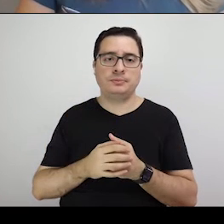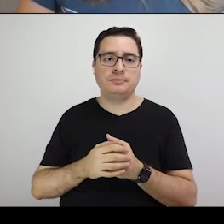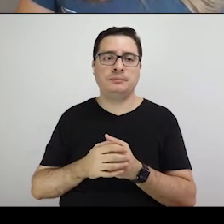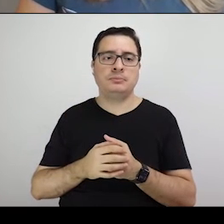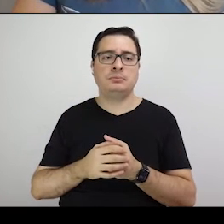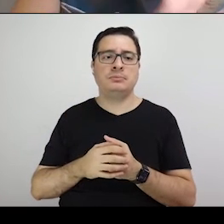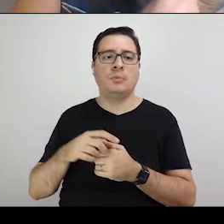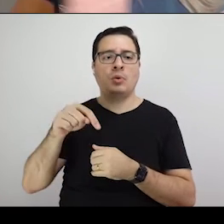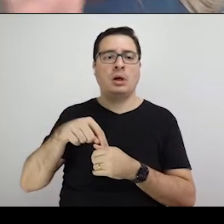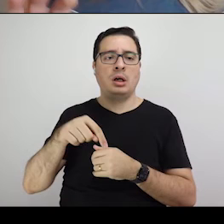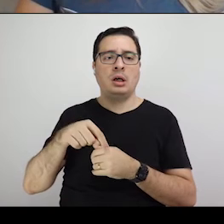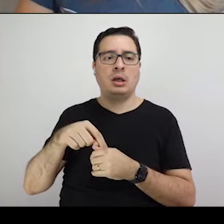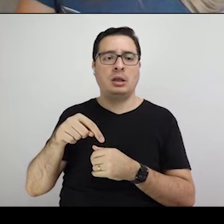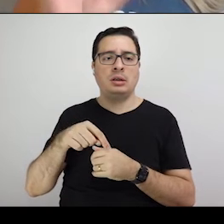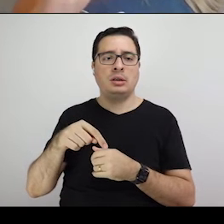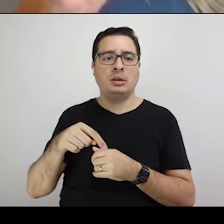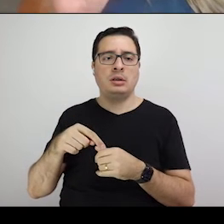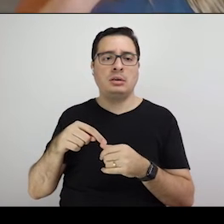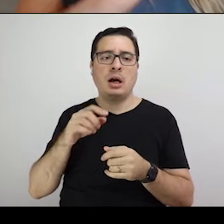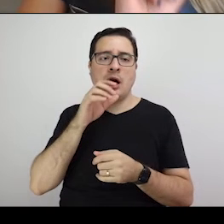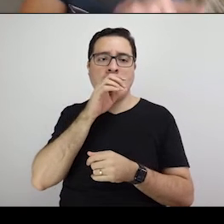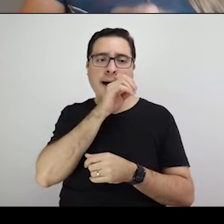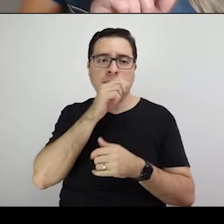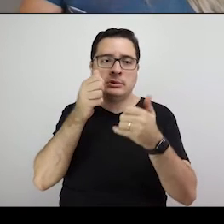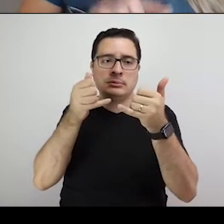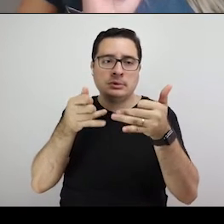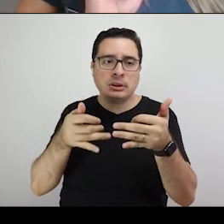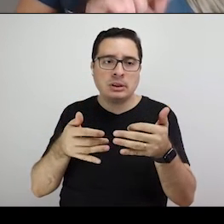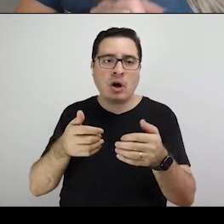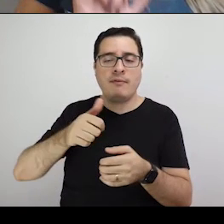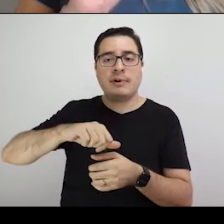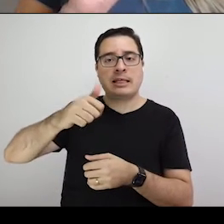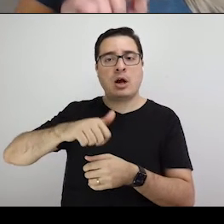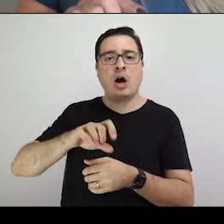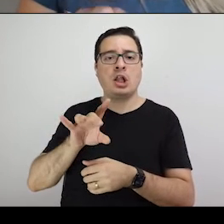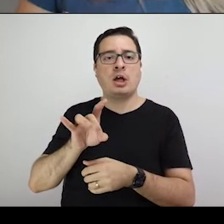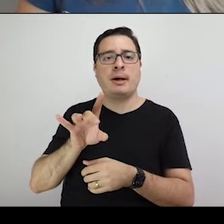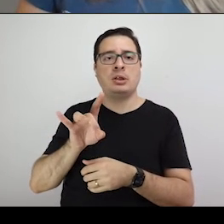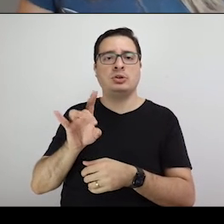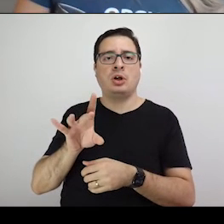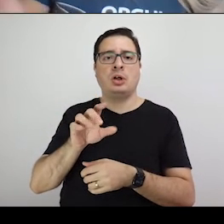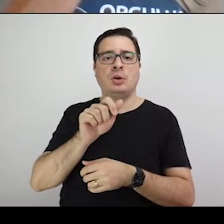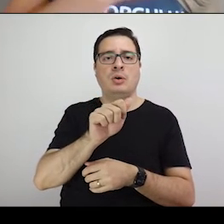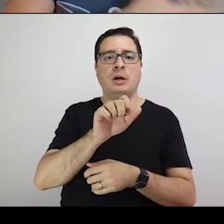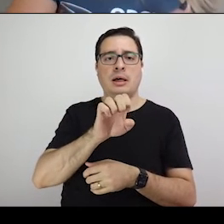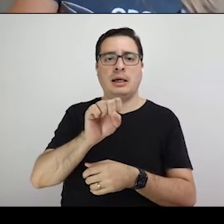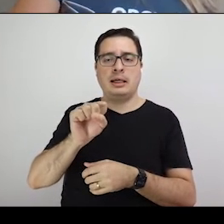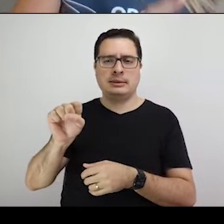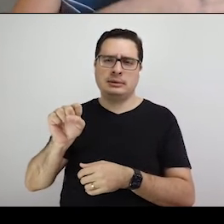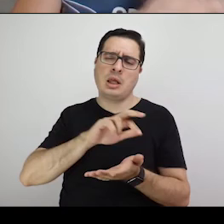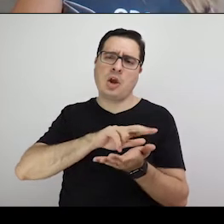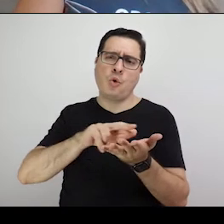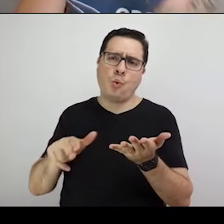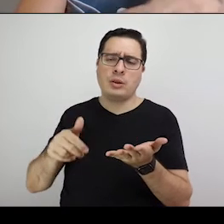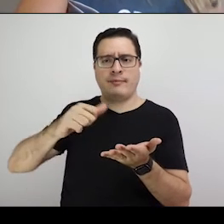aí um breve, né, só com o avaliador automático do ASIS, tá? Existem outros, né,